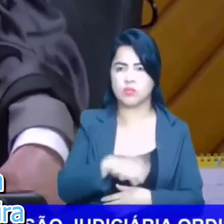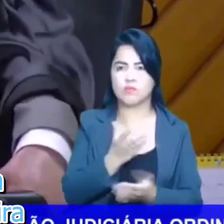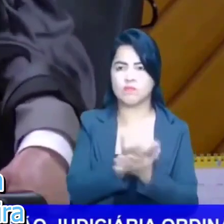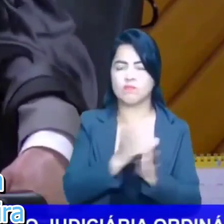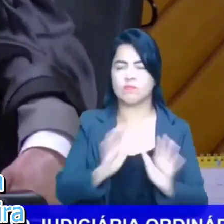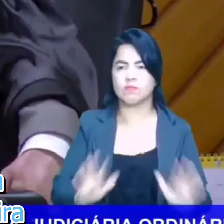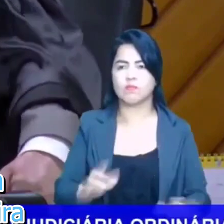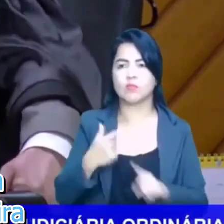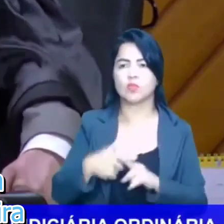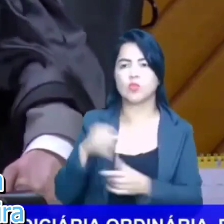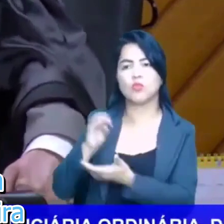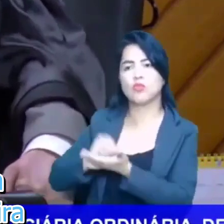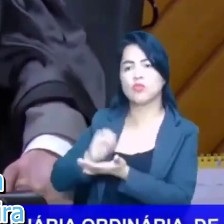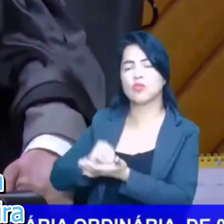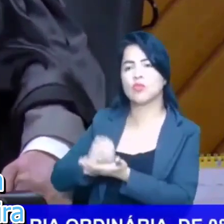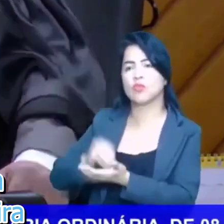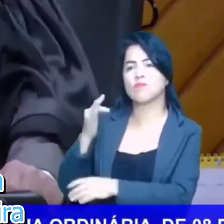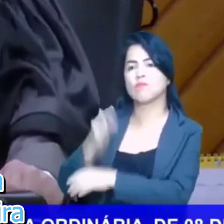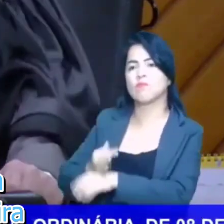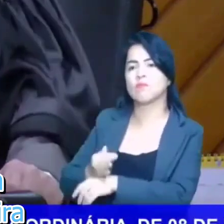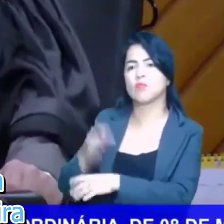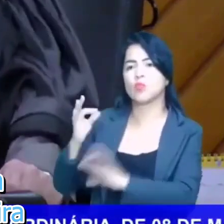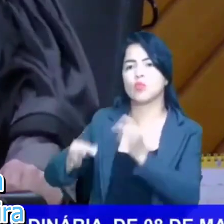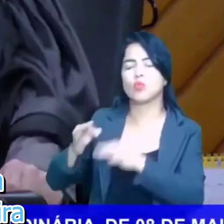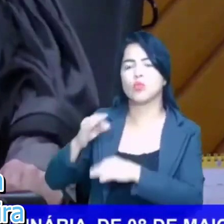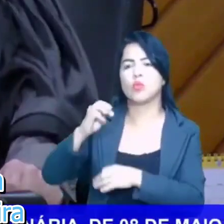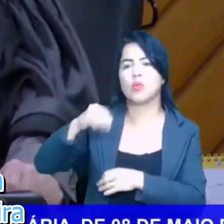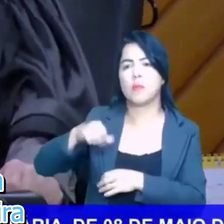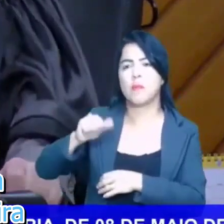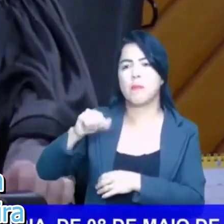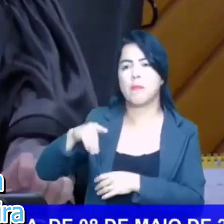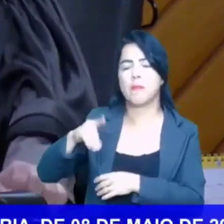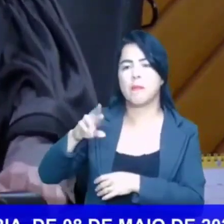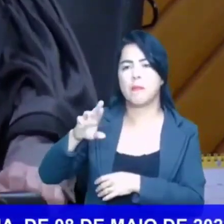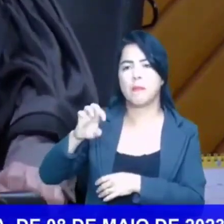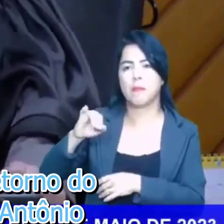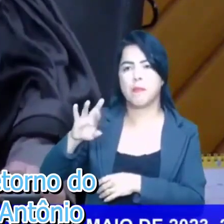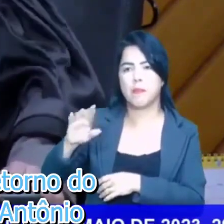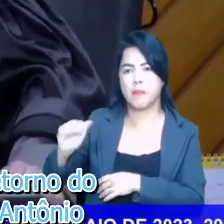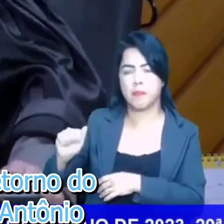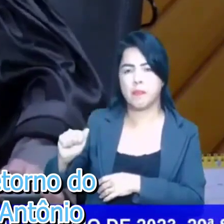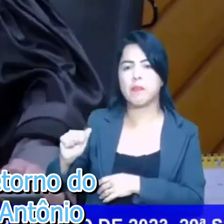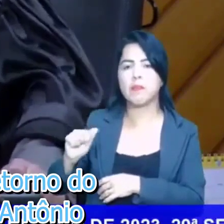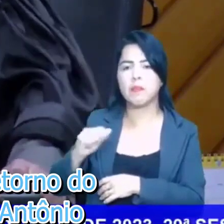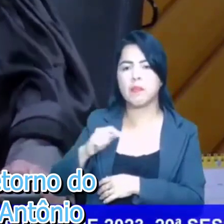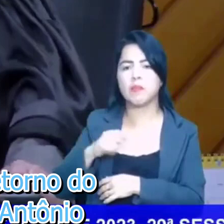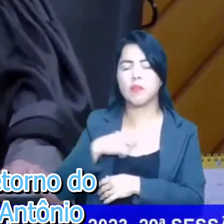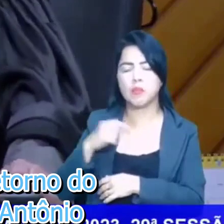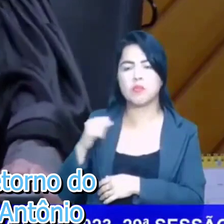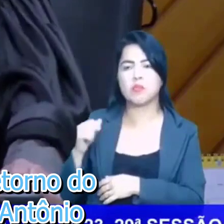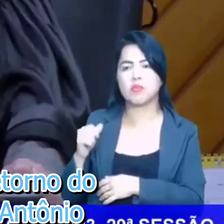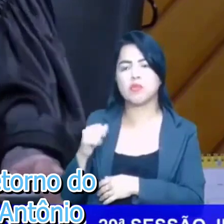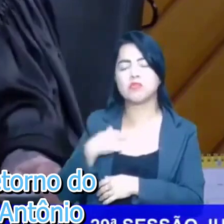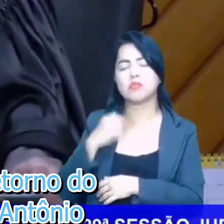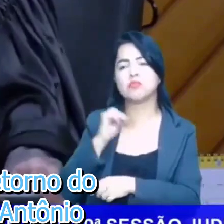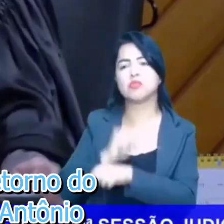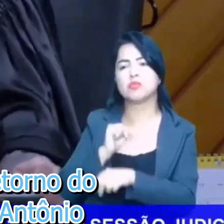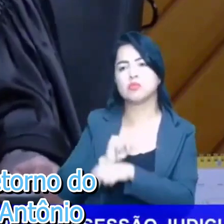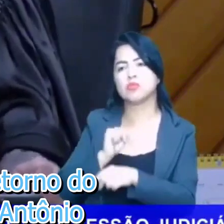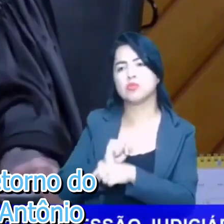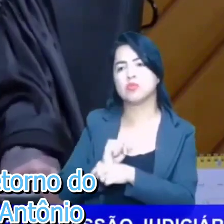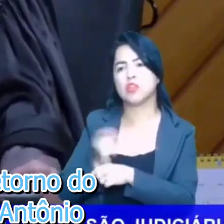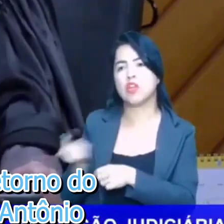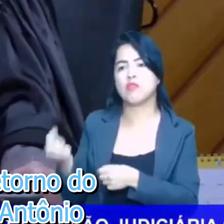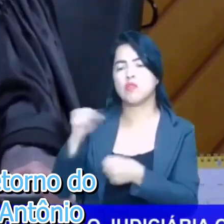em razão da ausência justificada do juiz Paulo Madeira. Aguardaram, não anteciparam o voto, aguardaram o retorno